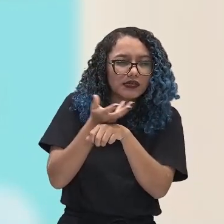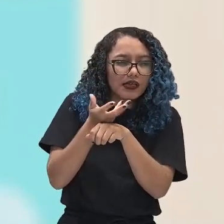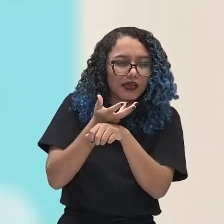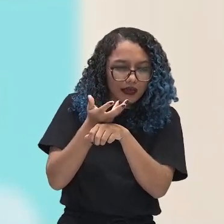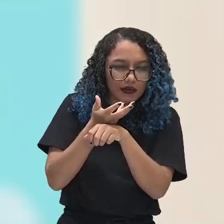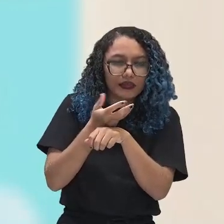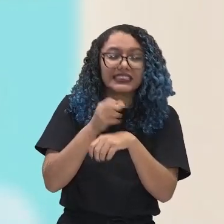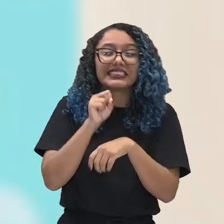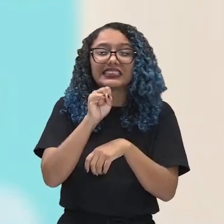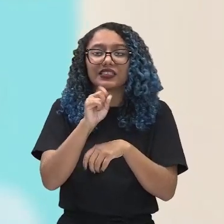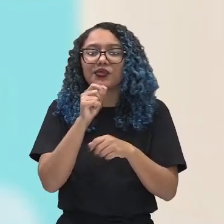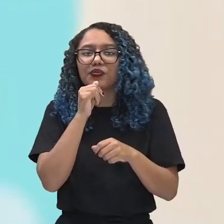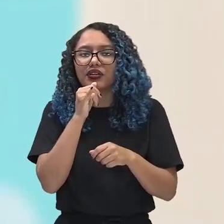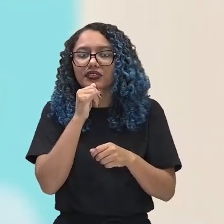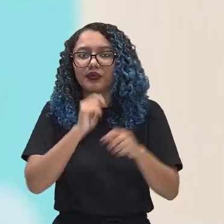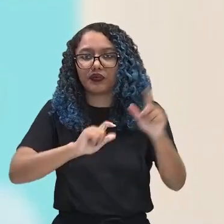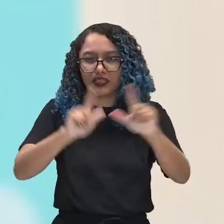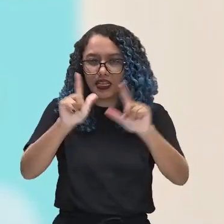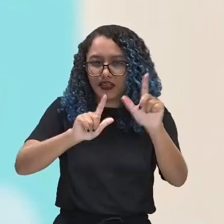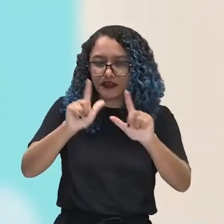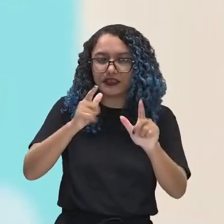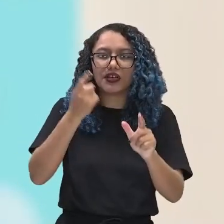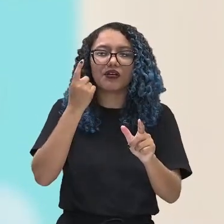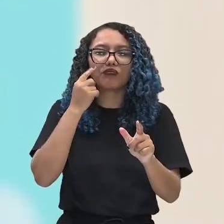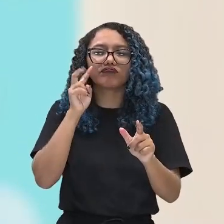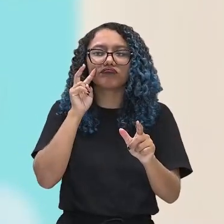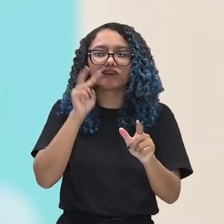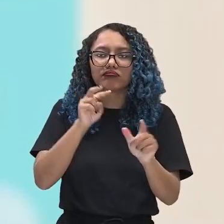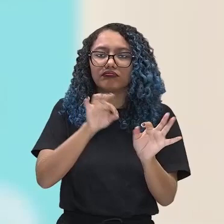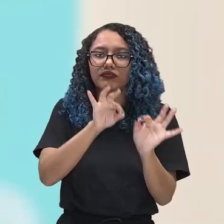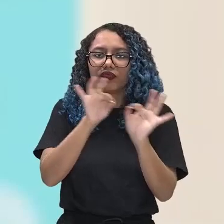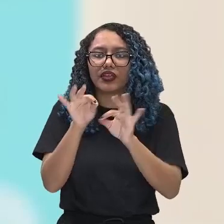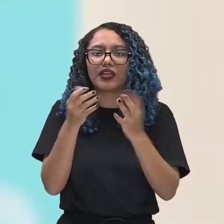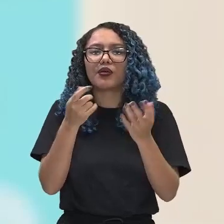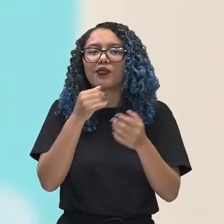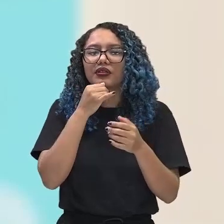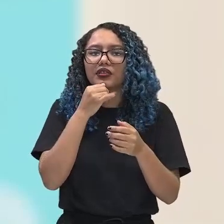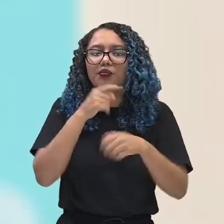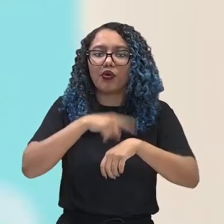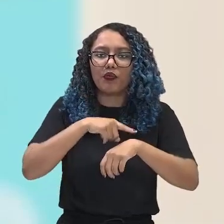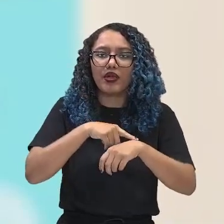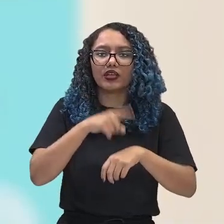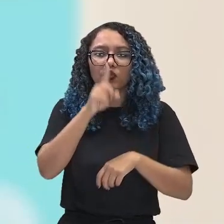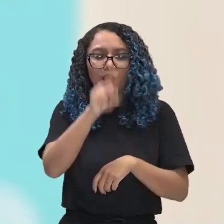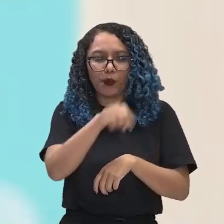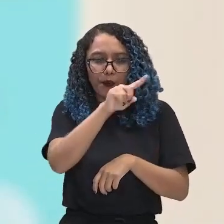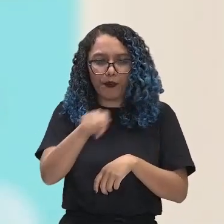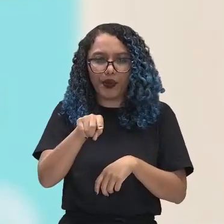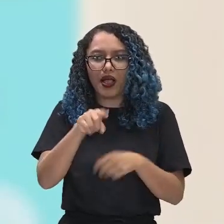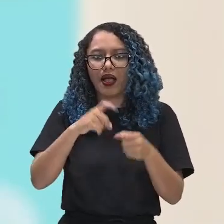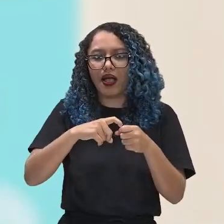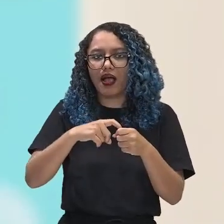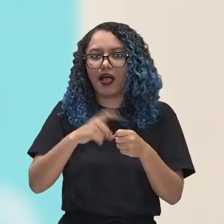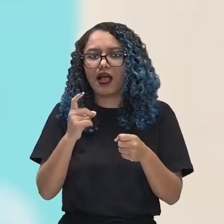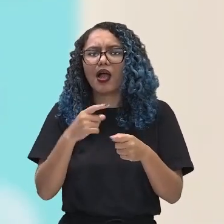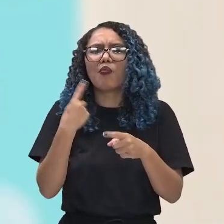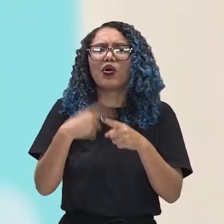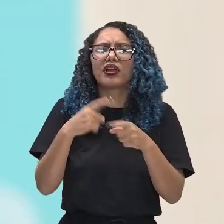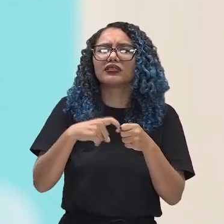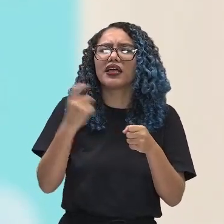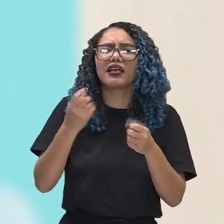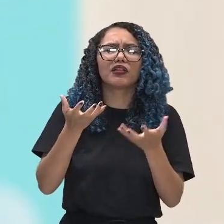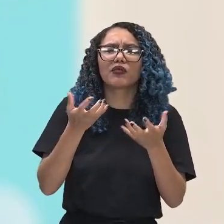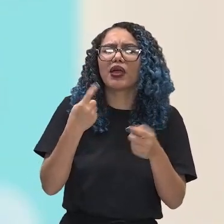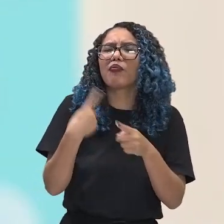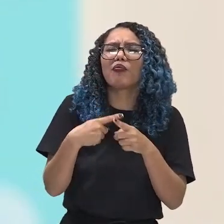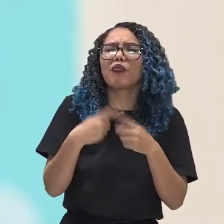de TV aí, vocês vão perceber que, por exemplo, no processo em que eles vão ser eliminados, aí por que você não quer ser eliminado? O apresentador